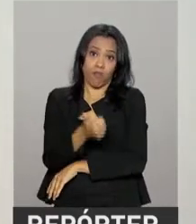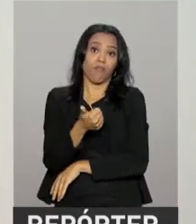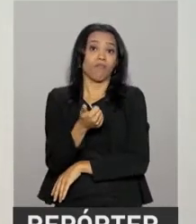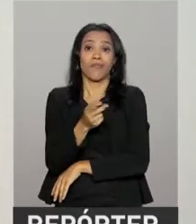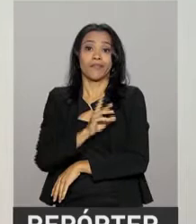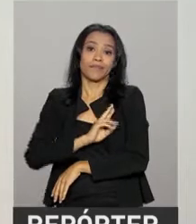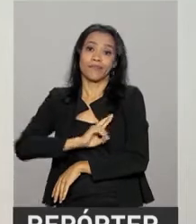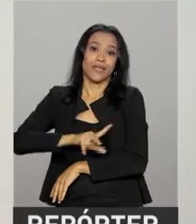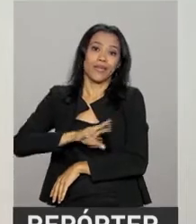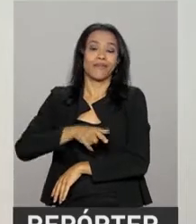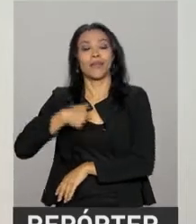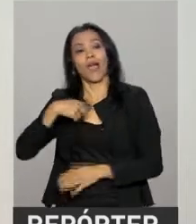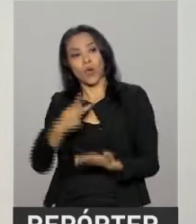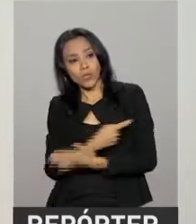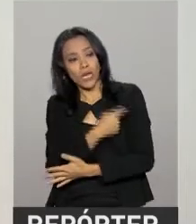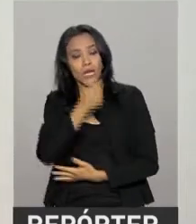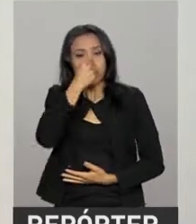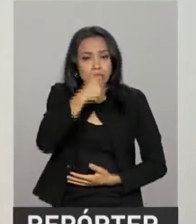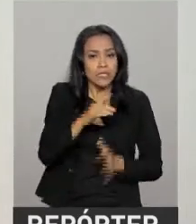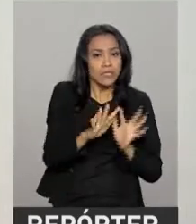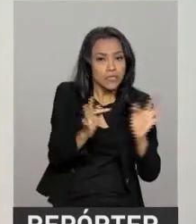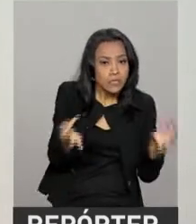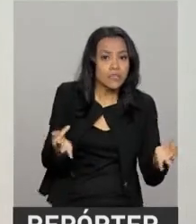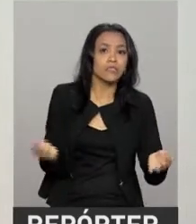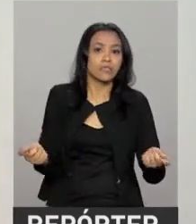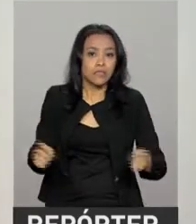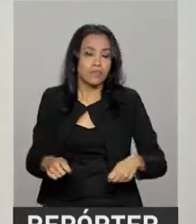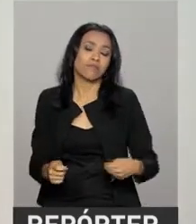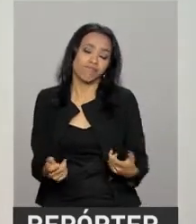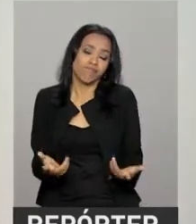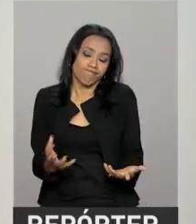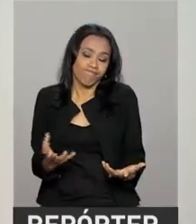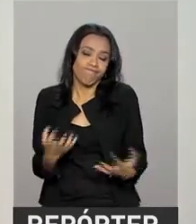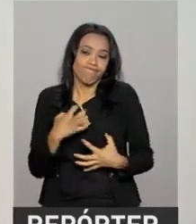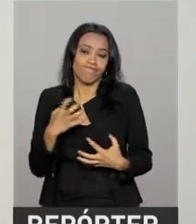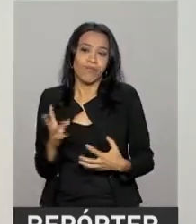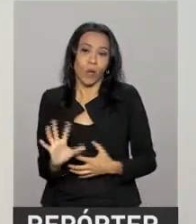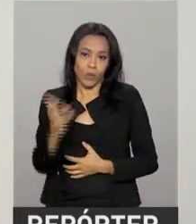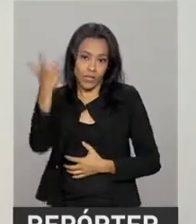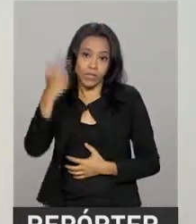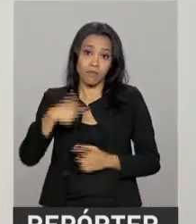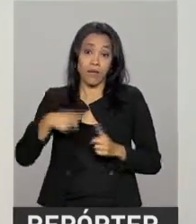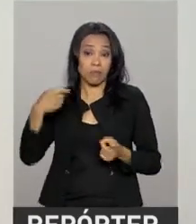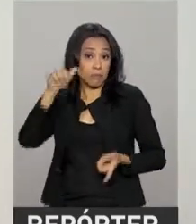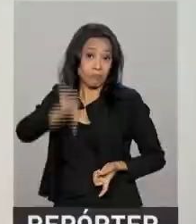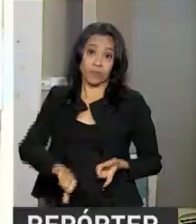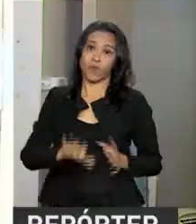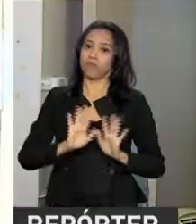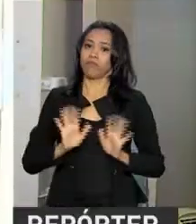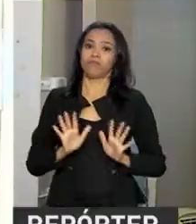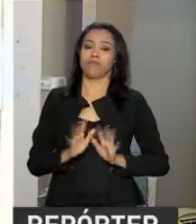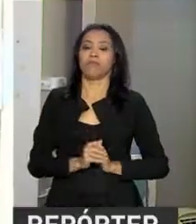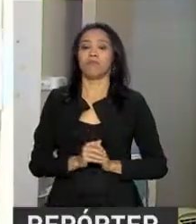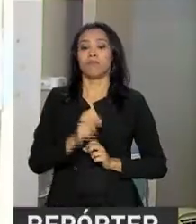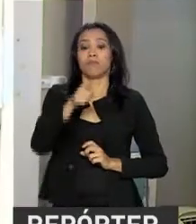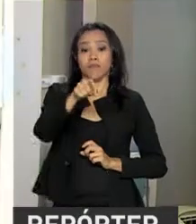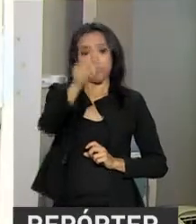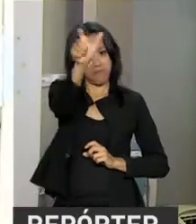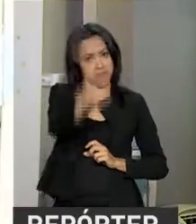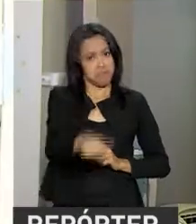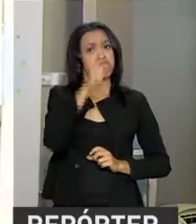que não tenha uma gripe ou resfriado mas é sempre com menos consequências e eliane está